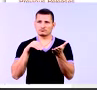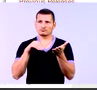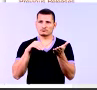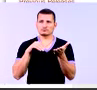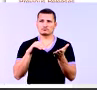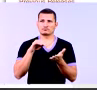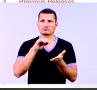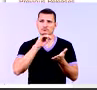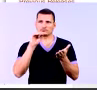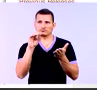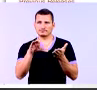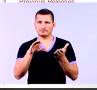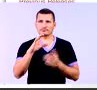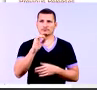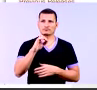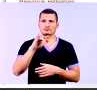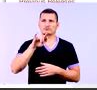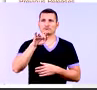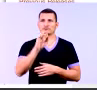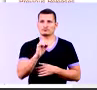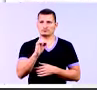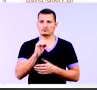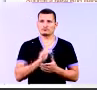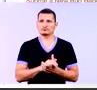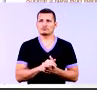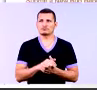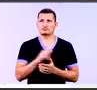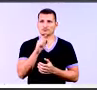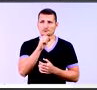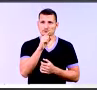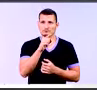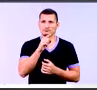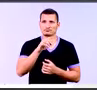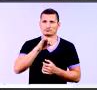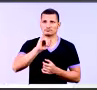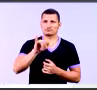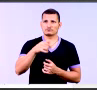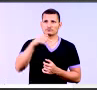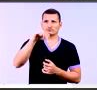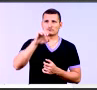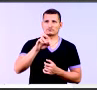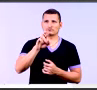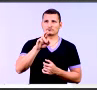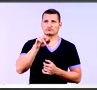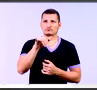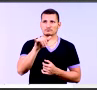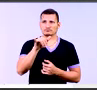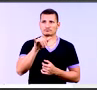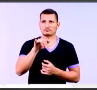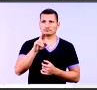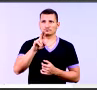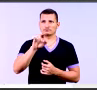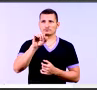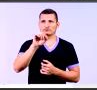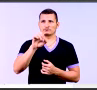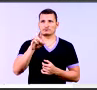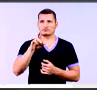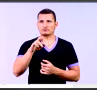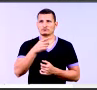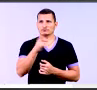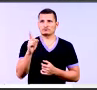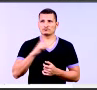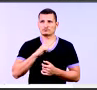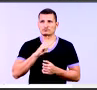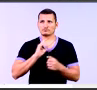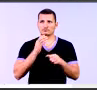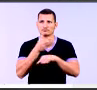o código-fonte. Então, aqui no jQuery UI, vocês têm acesso a todos os elementos